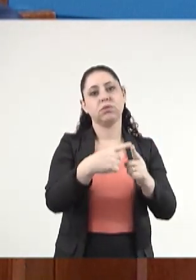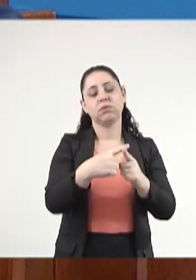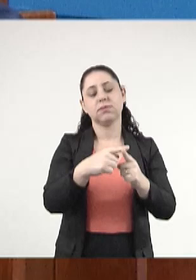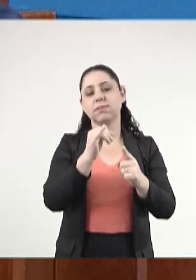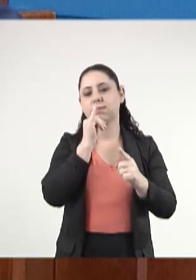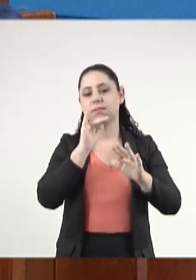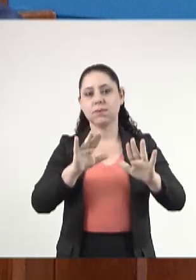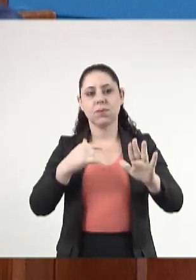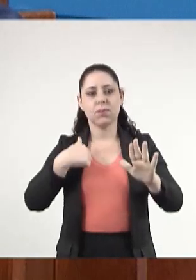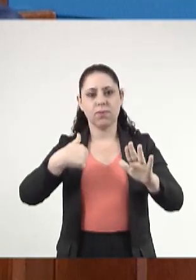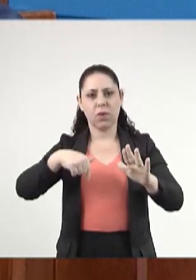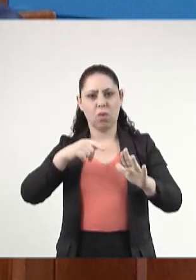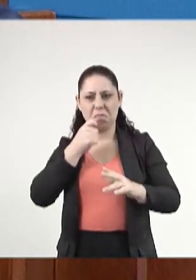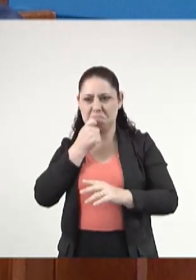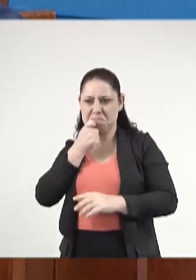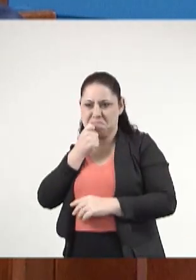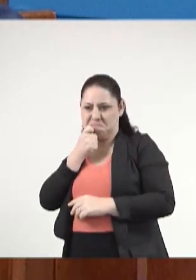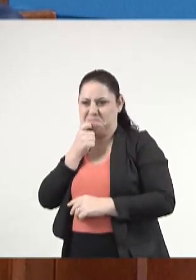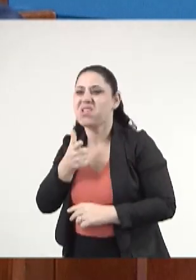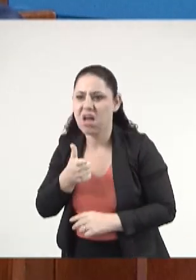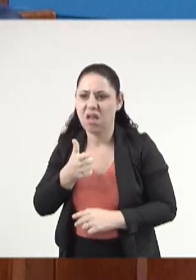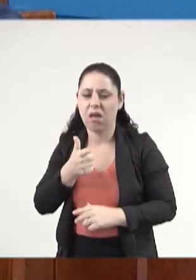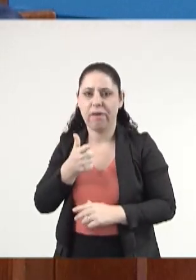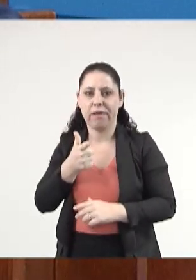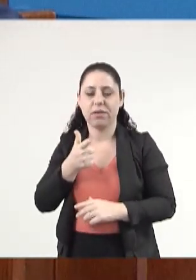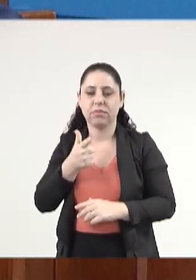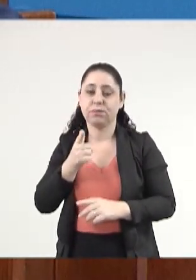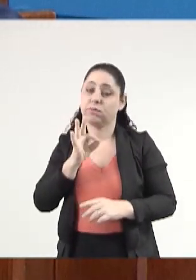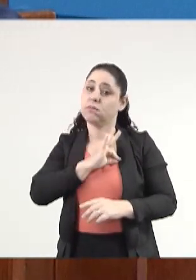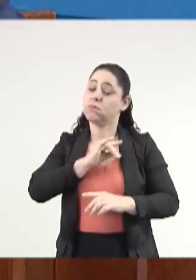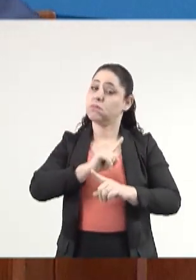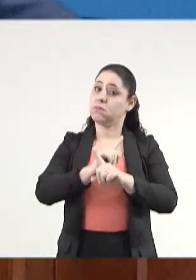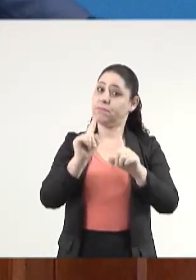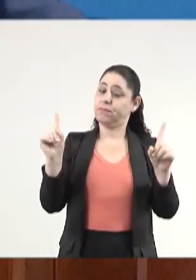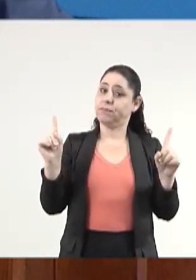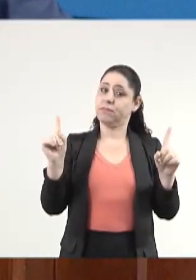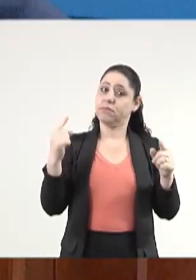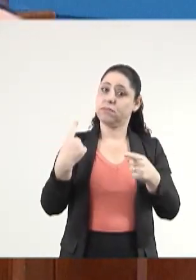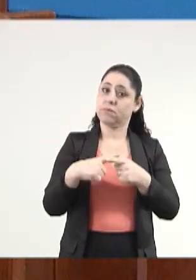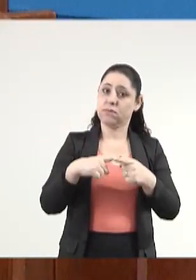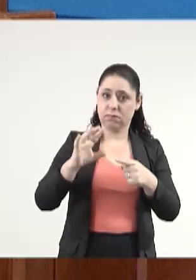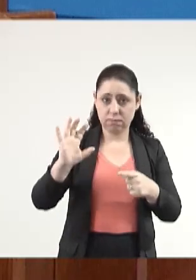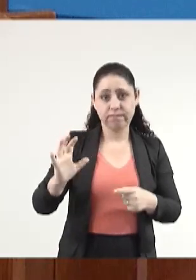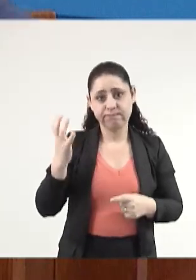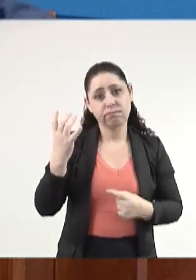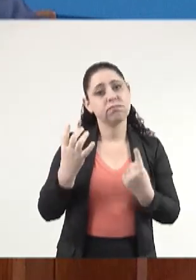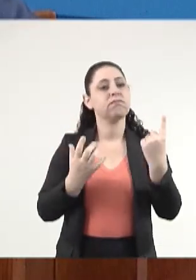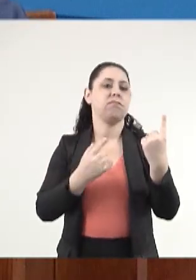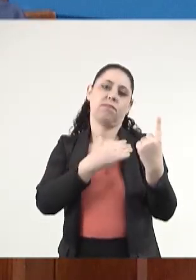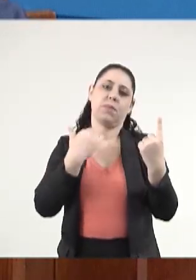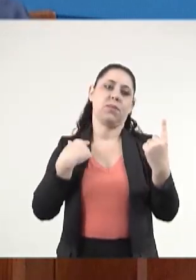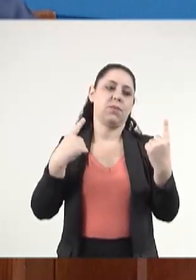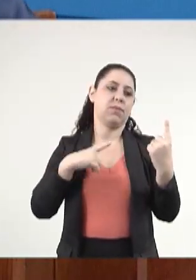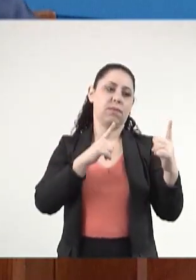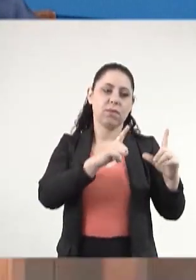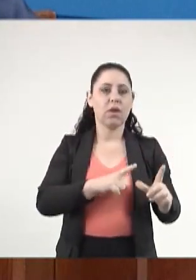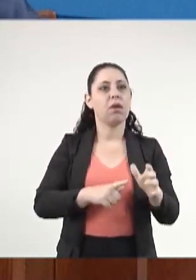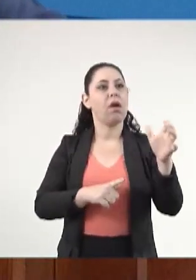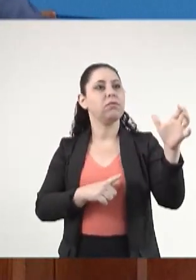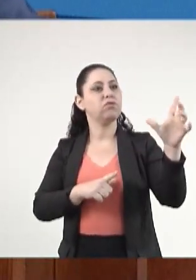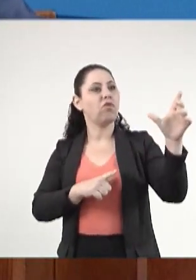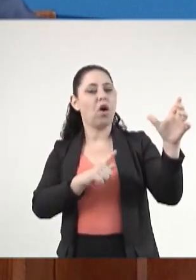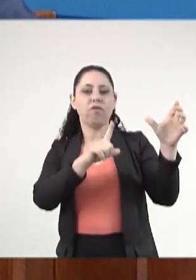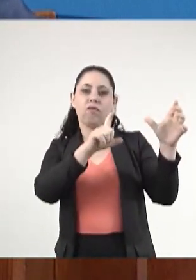porque eu não estou aqui acusando Polícia Militar, ninguém, até porque aconteceu uma morte. Está aqui, ó,